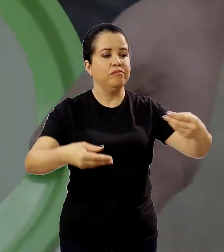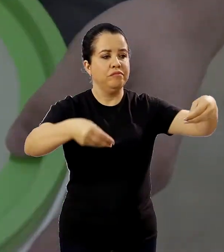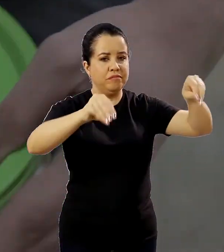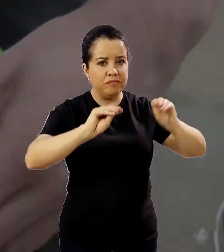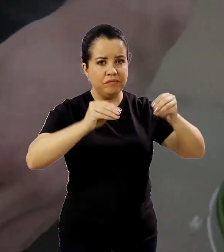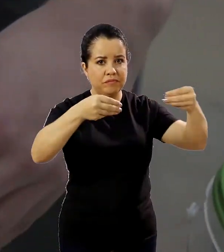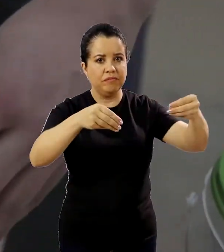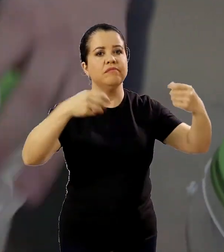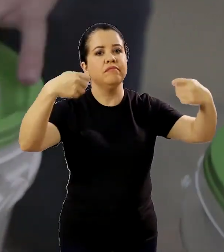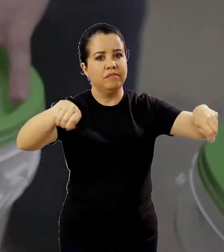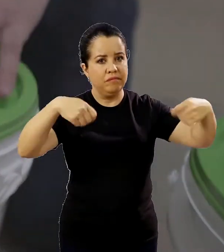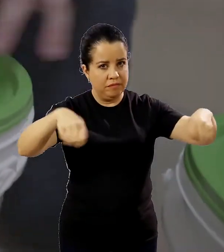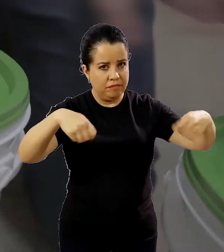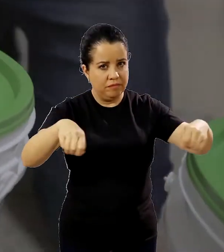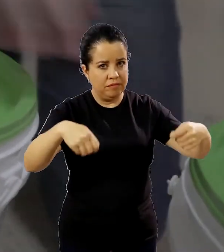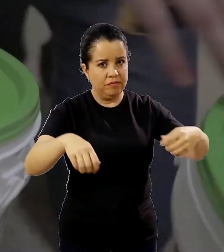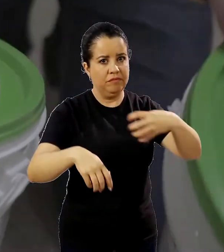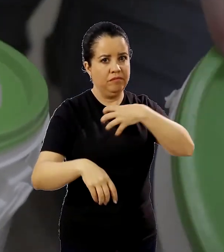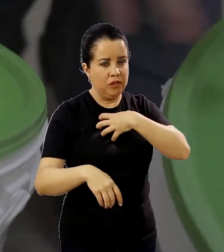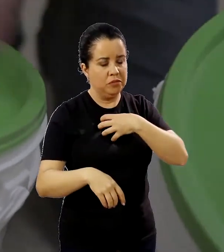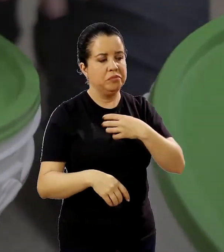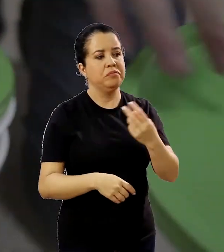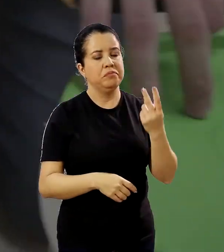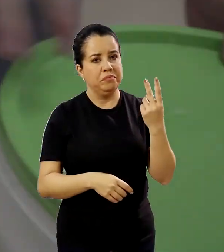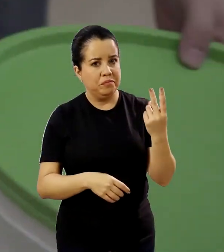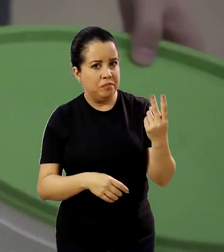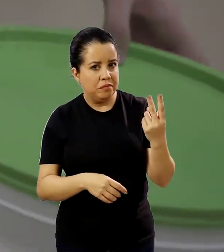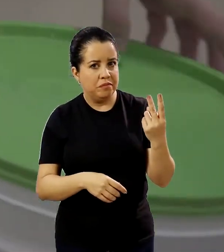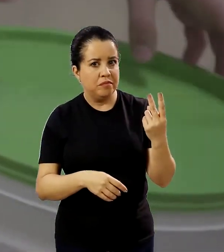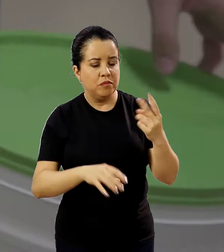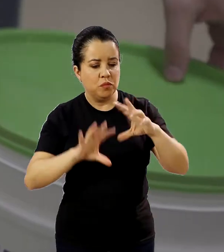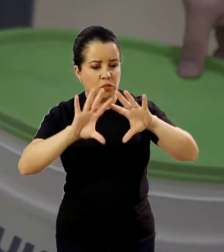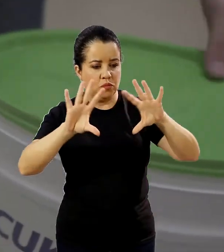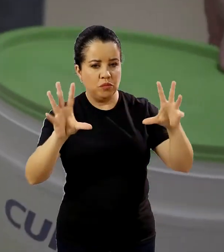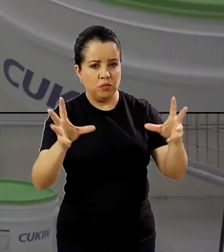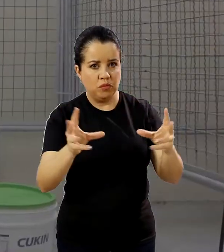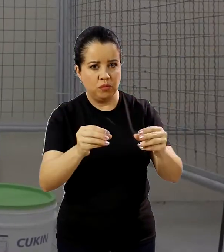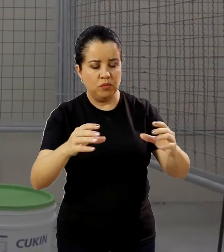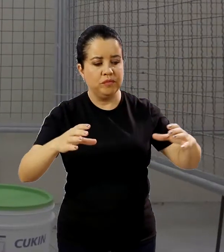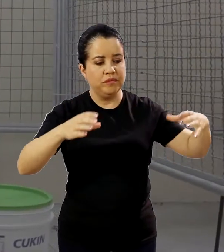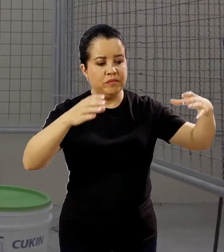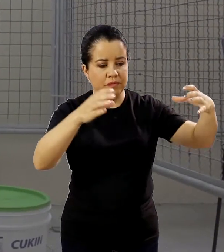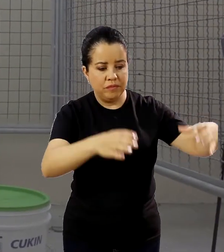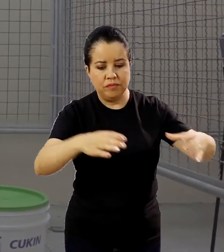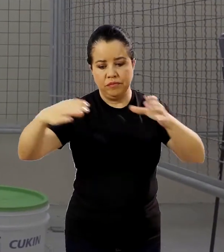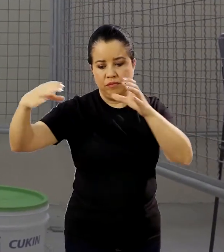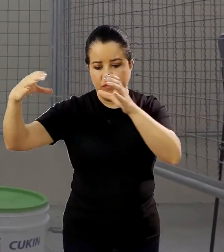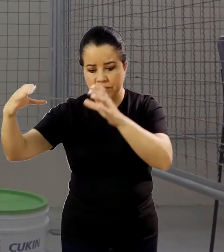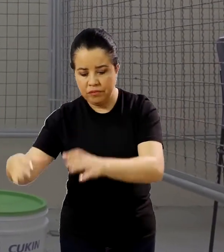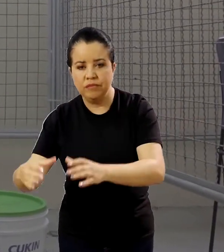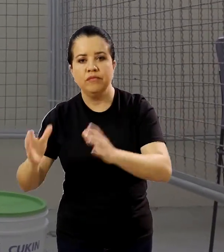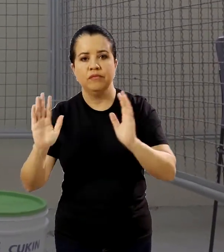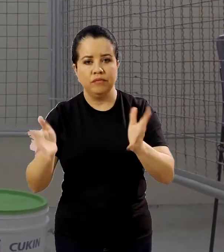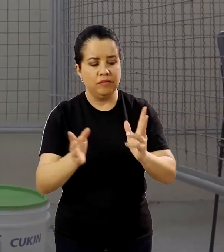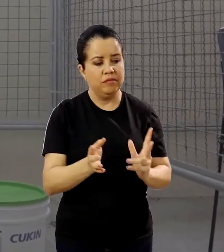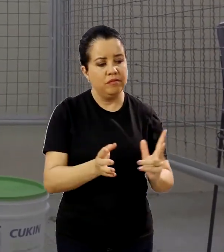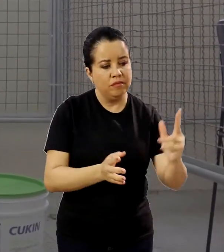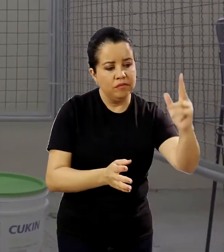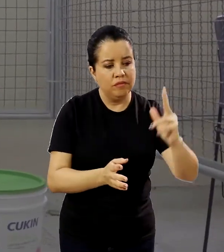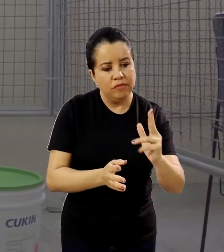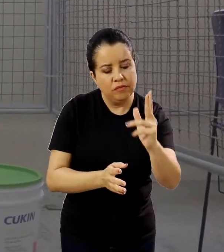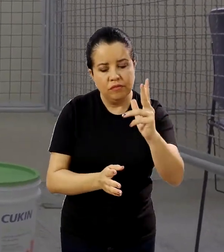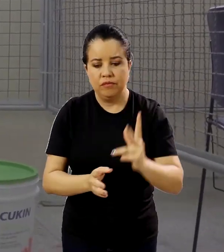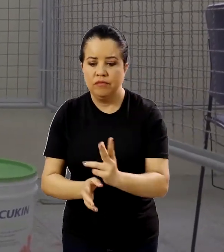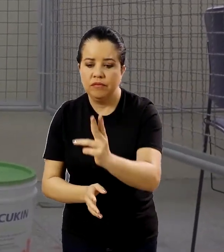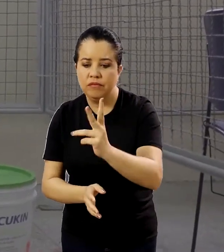Dessa forma aqui, então deve fazer dessa forma aqui, em 2 tampas do conjunto todo. Bom, então já com as tampas cortadas, deve-se